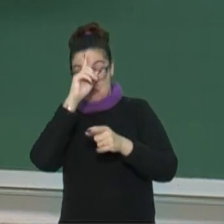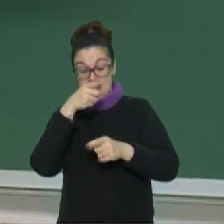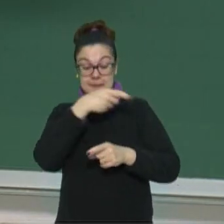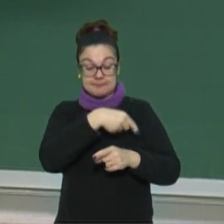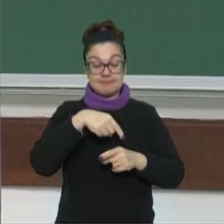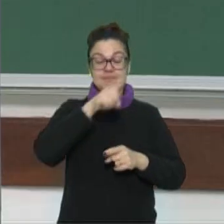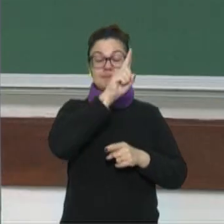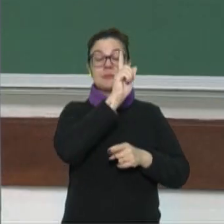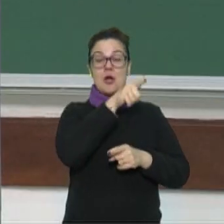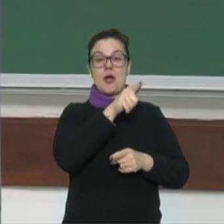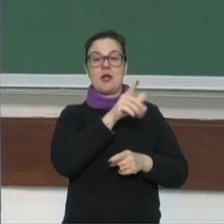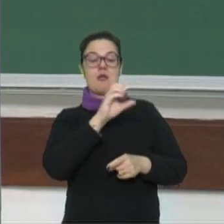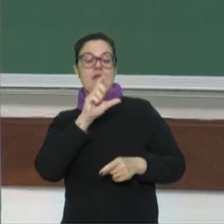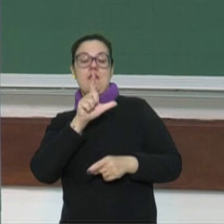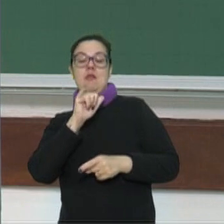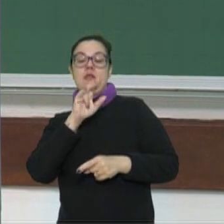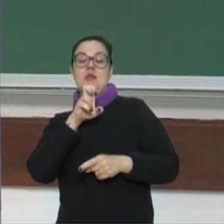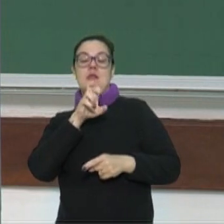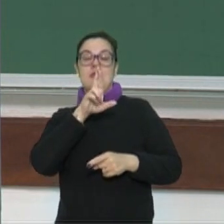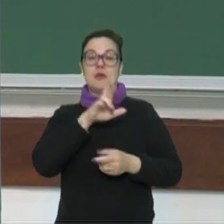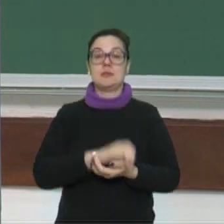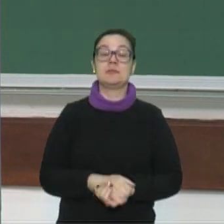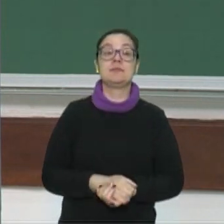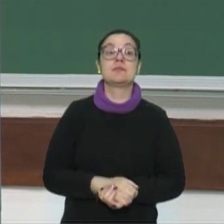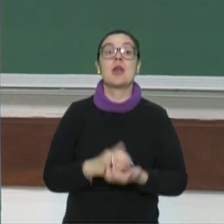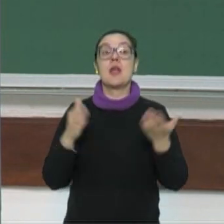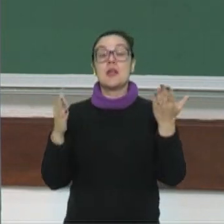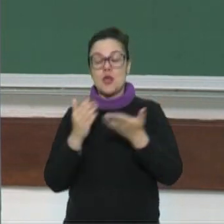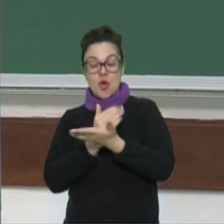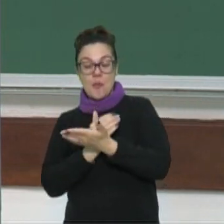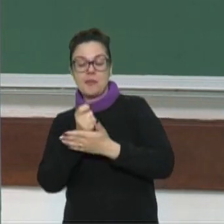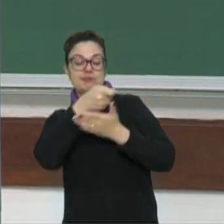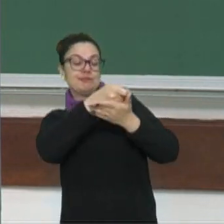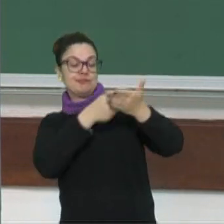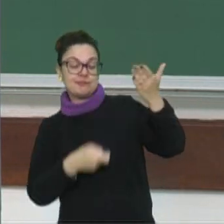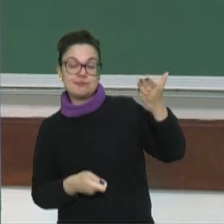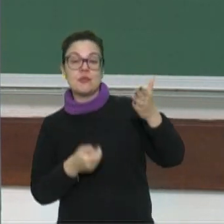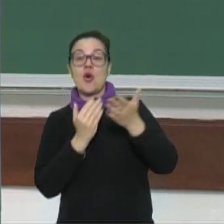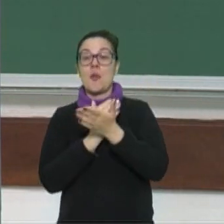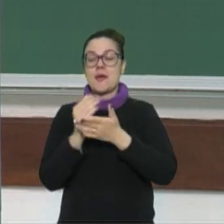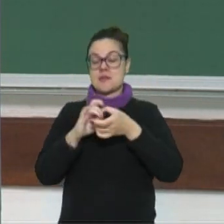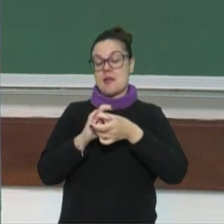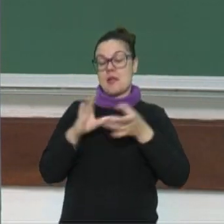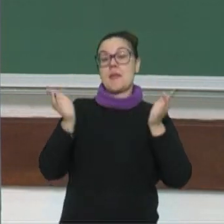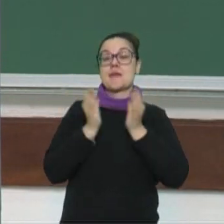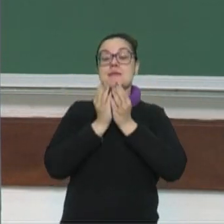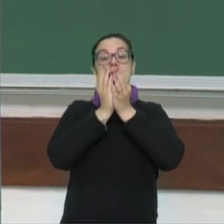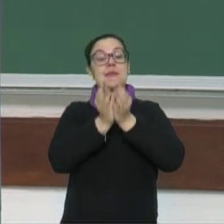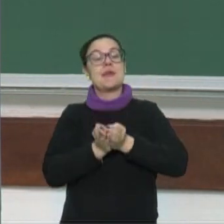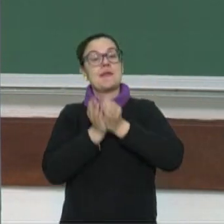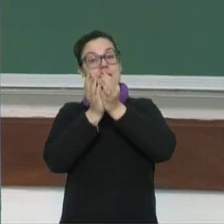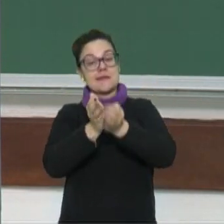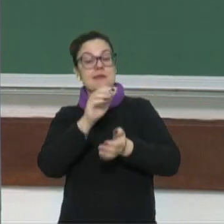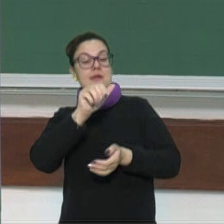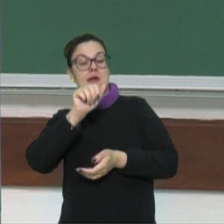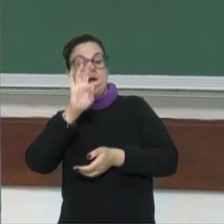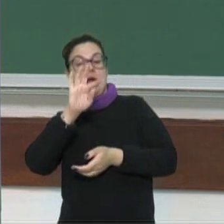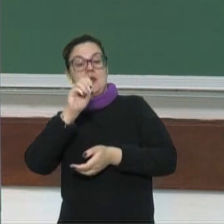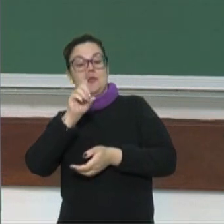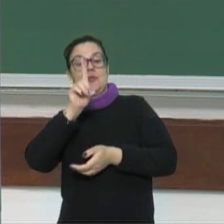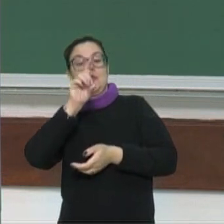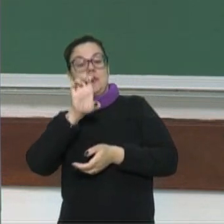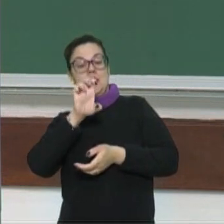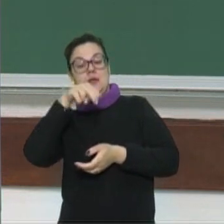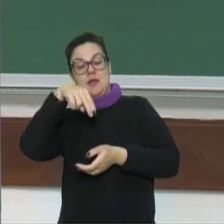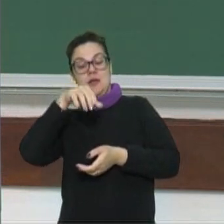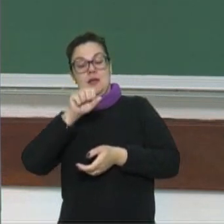atos mais importantes para a economia inglesa, o Ato de Navegação. Através desse ato de navegação é que vai ser permitido à Marinha Inglesa se